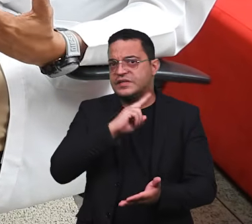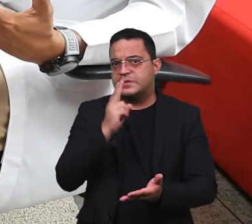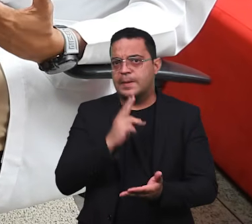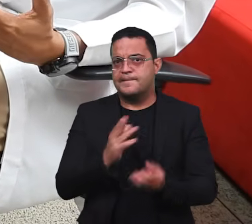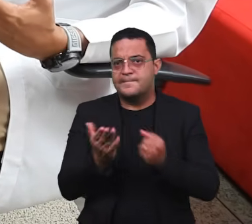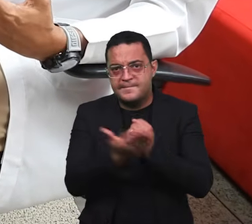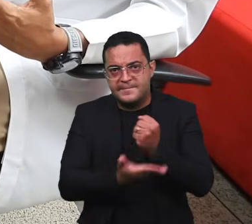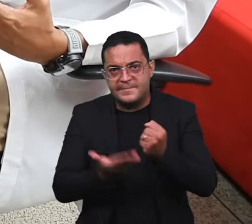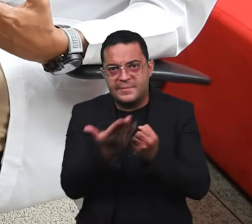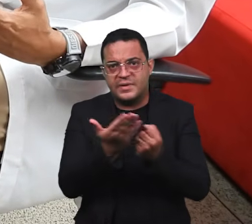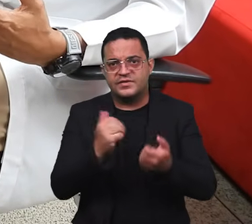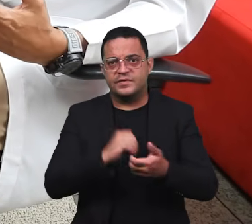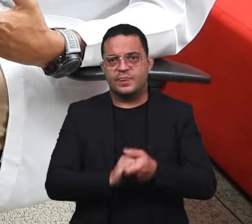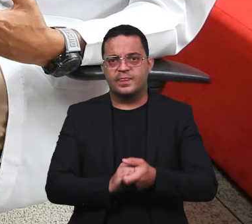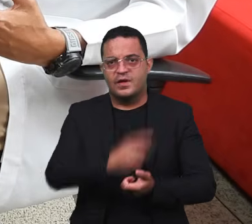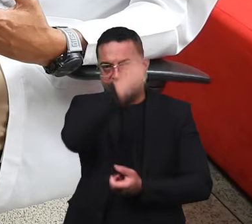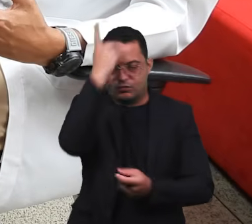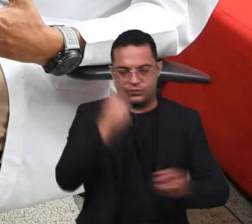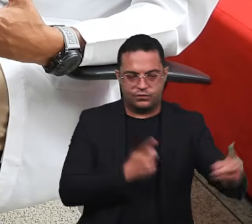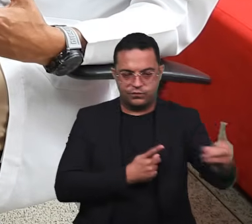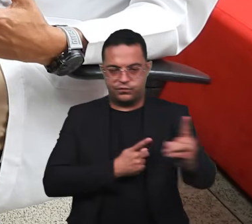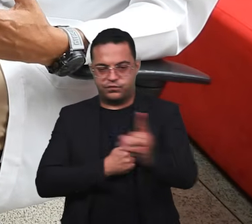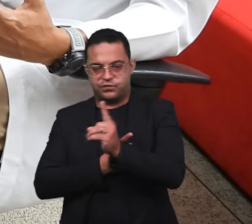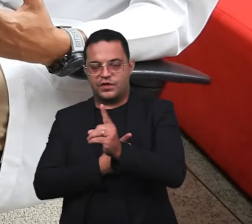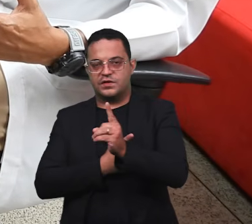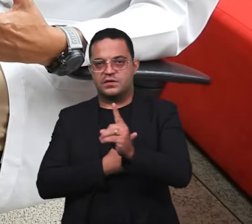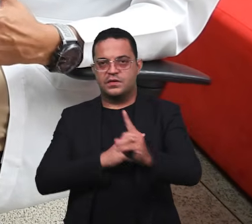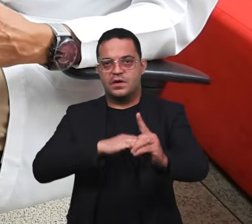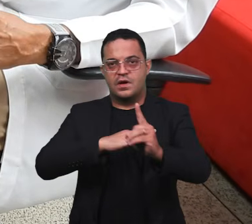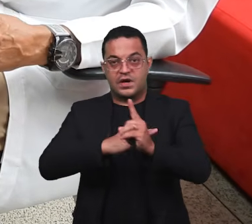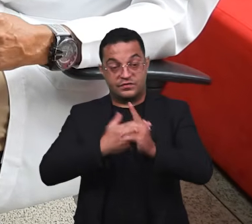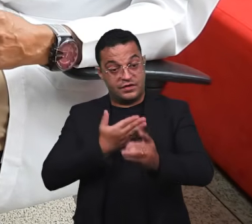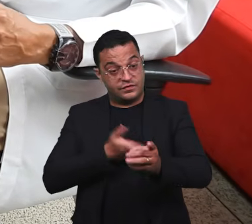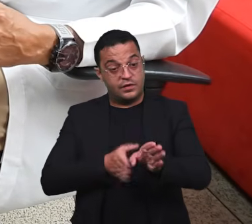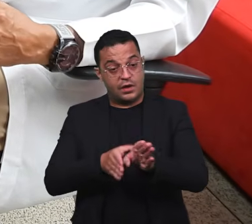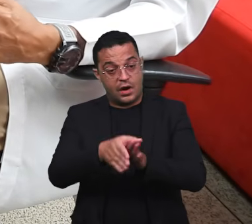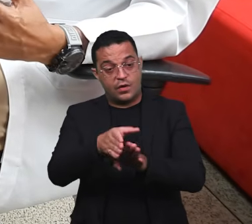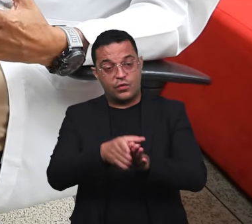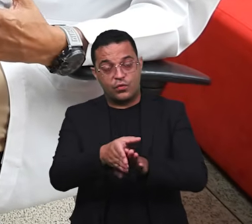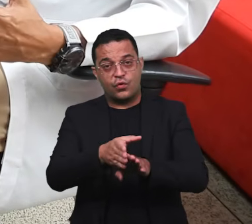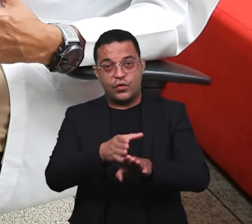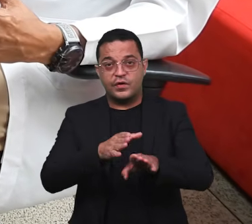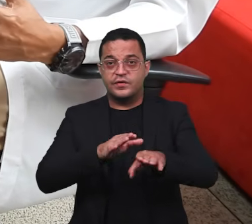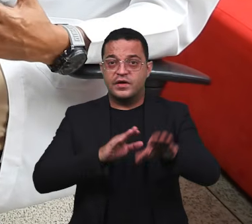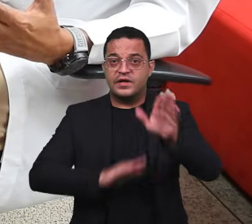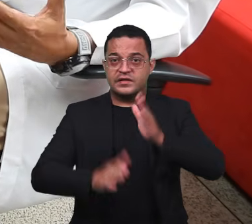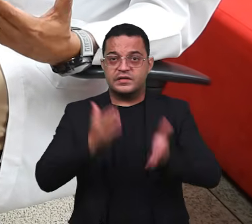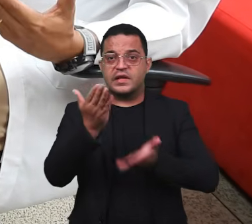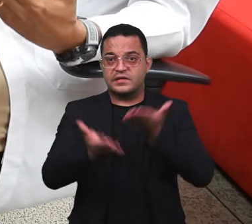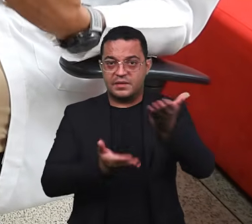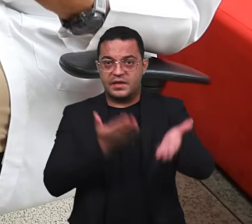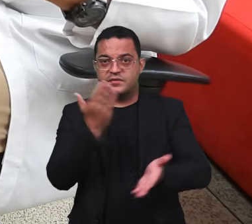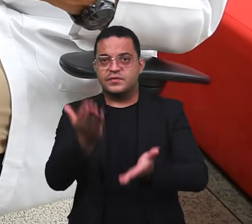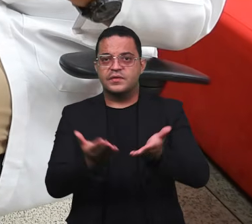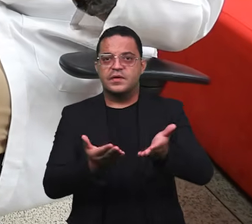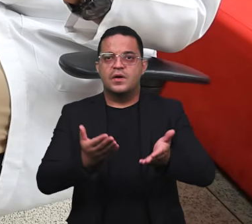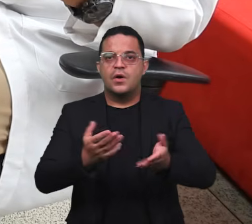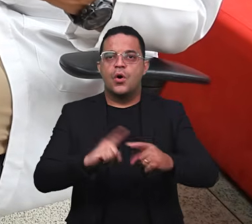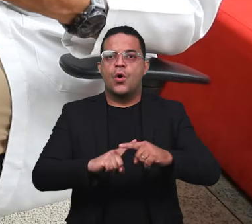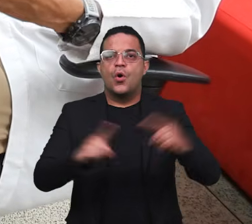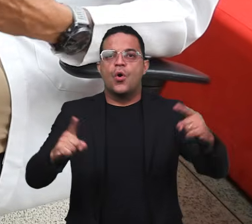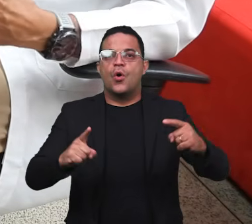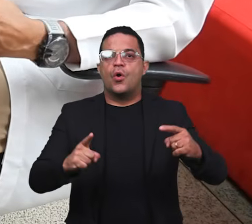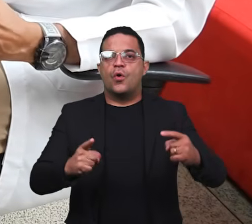que realmente é preciso e é necessário, né? As pessoas nos procuram, nós até glorificamos ao Senhor que isso tem até